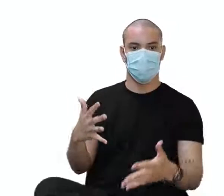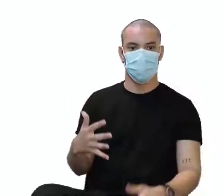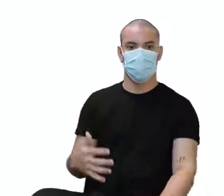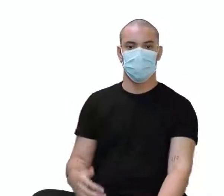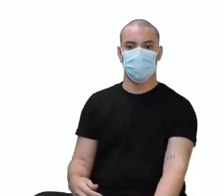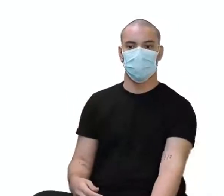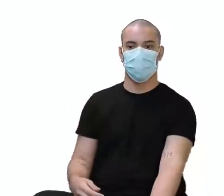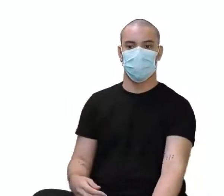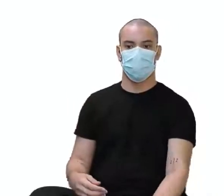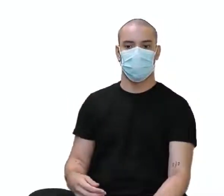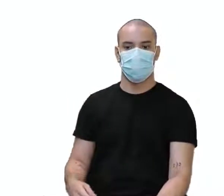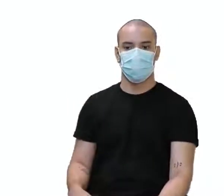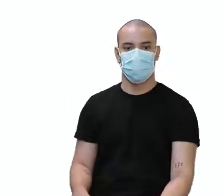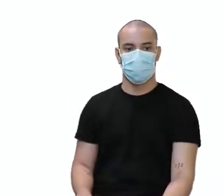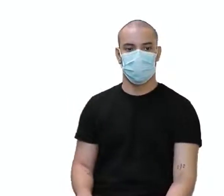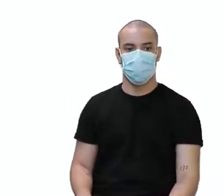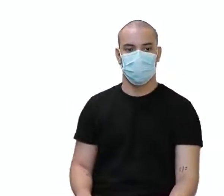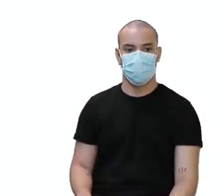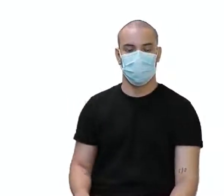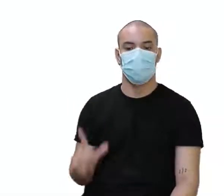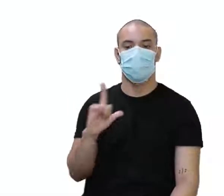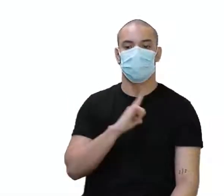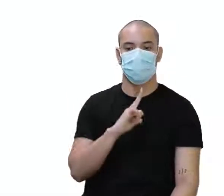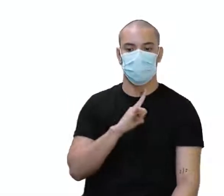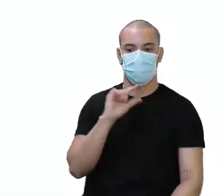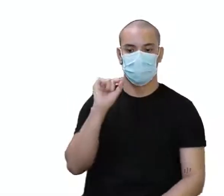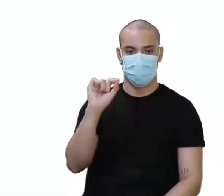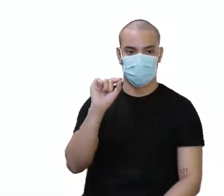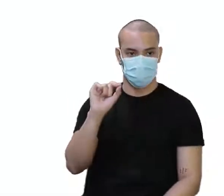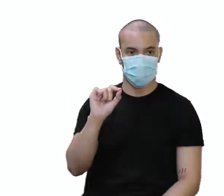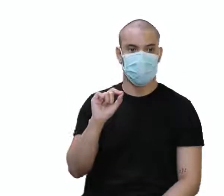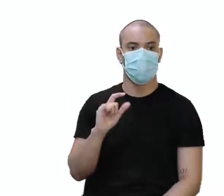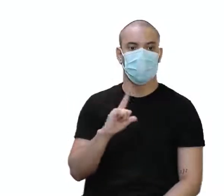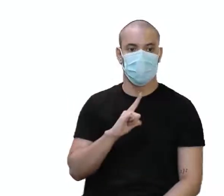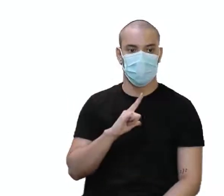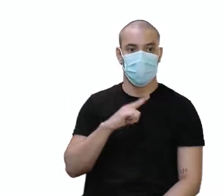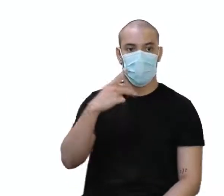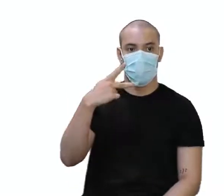para cima do vidro. Numa cadeia alimentar eu tenho produtor,